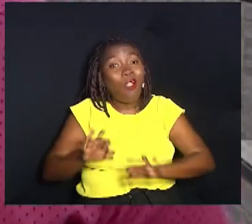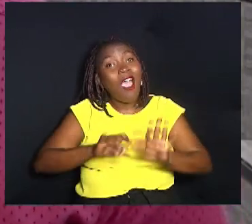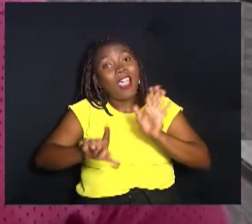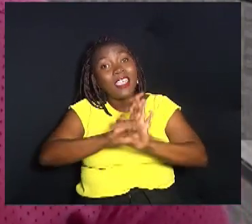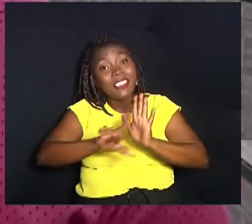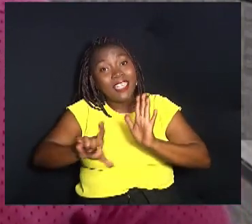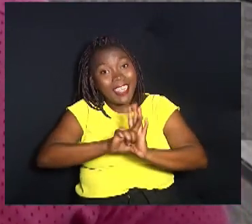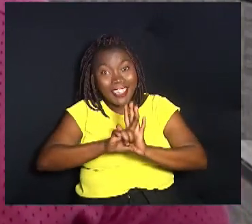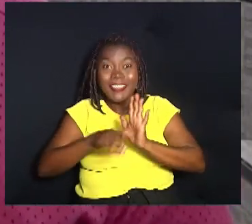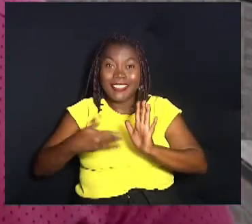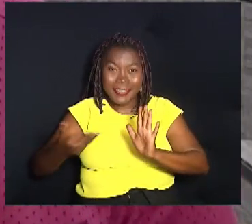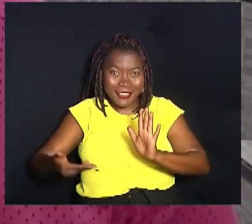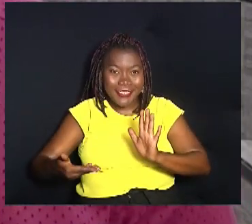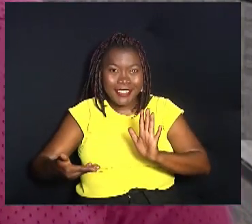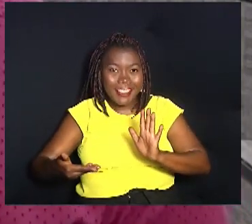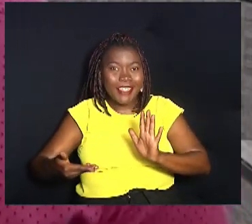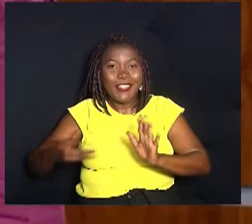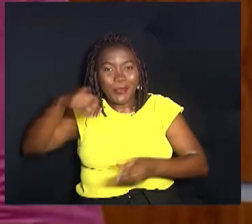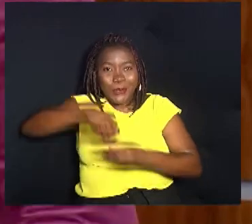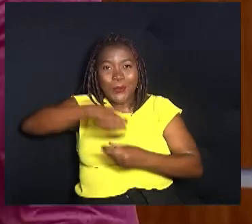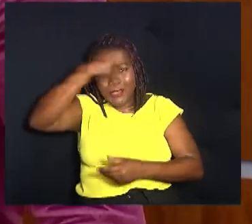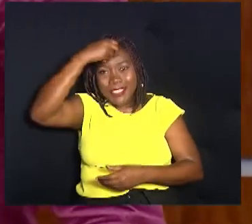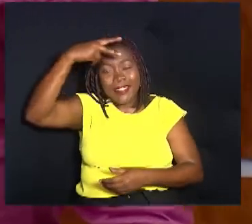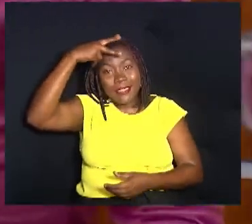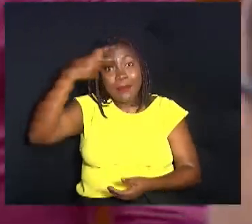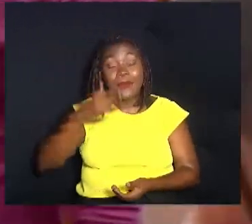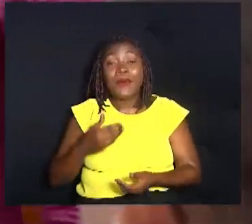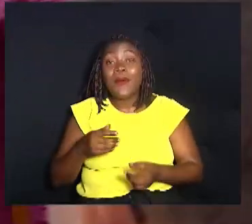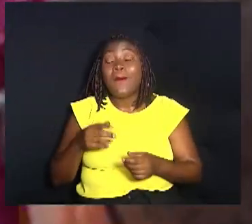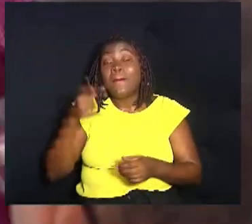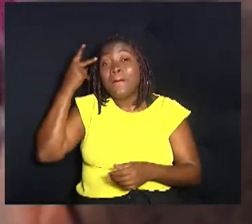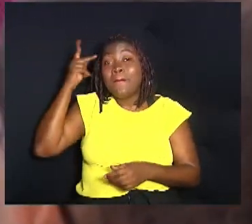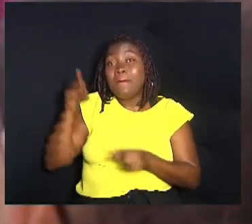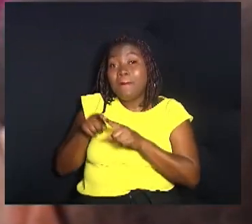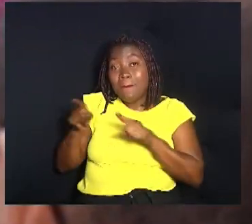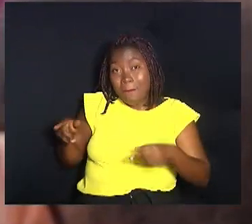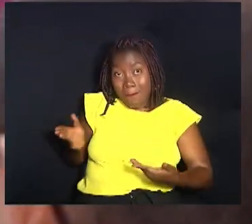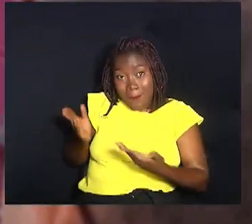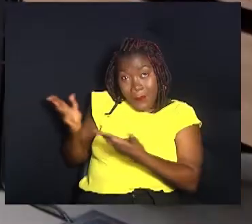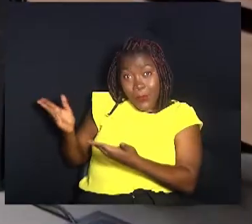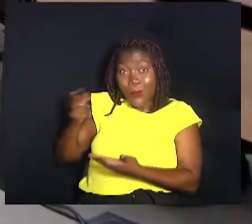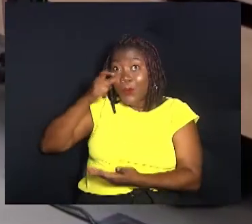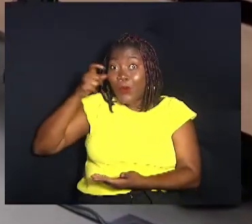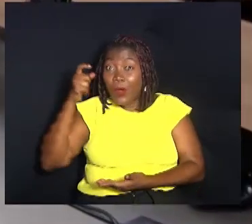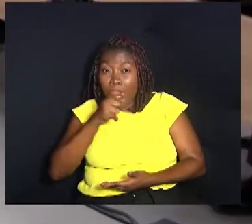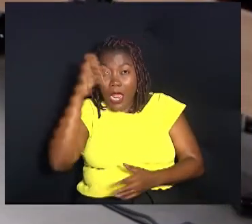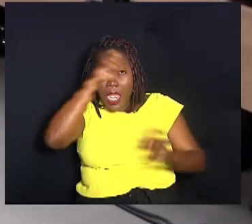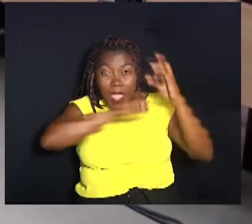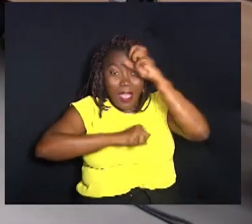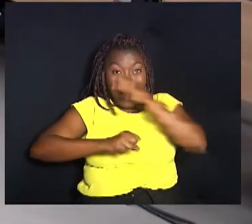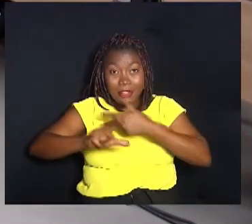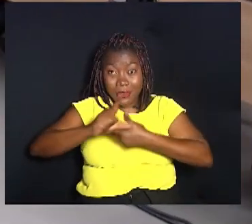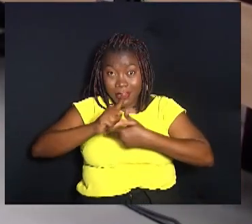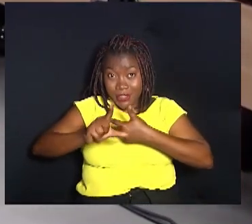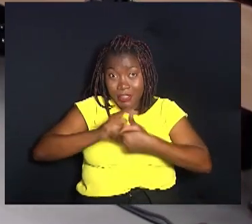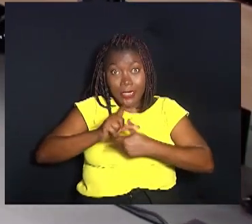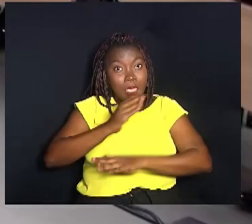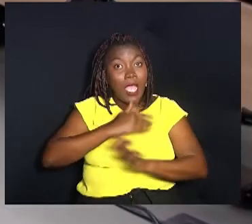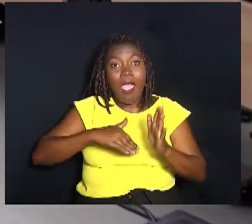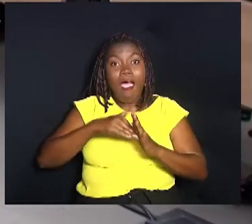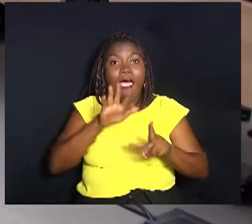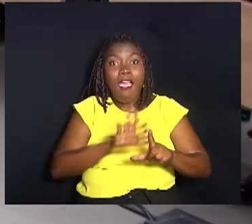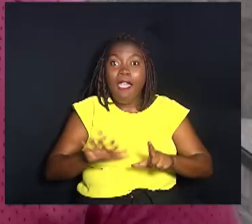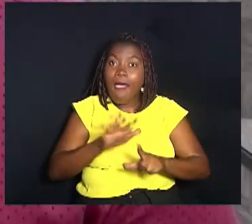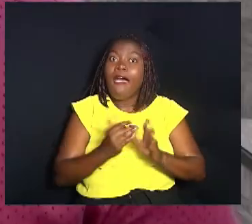leis no município. Para o servidor público, o interesse pelo conhecimento do legislativo de forma geral